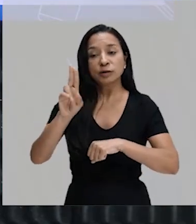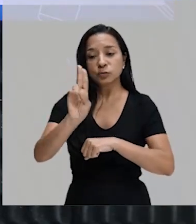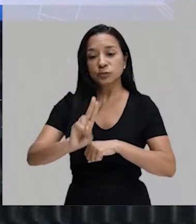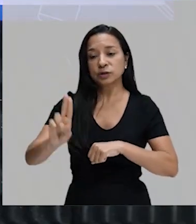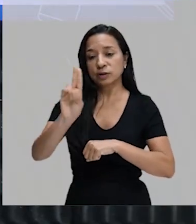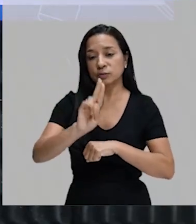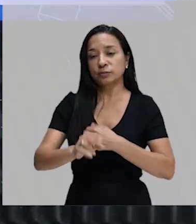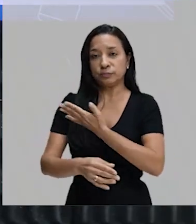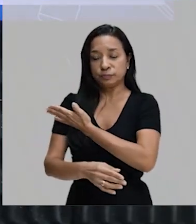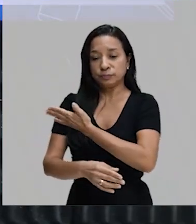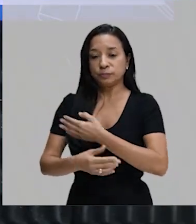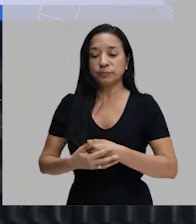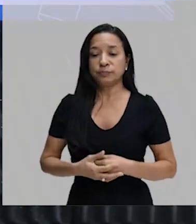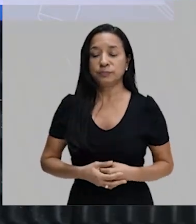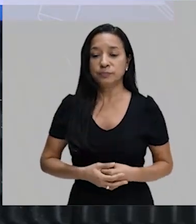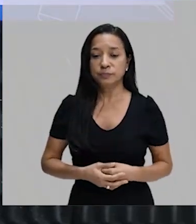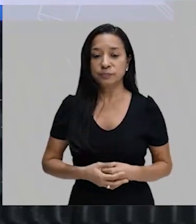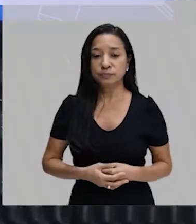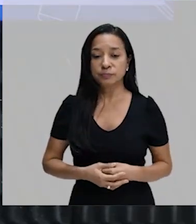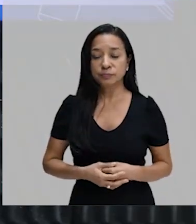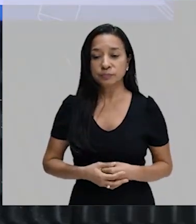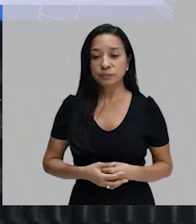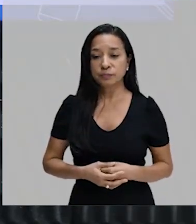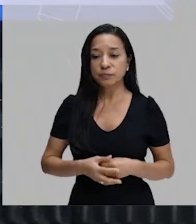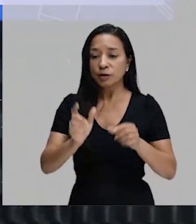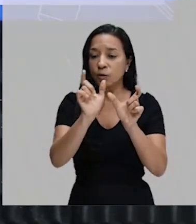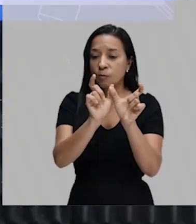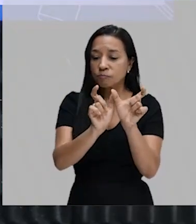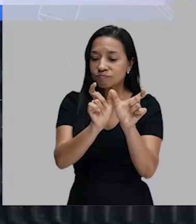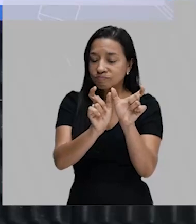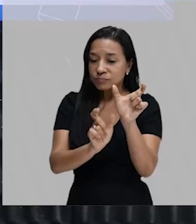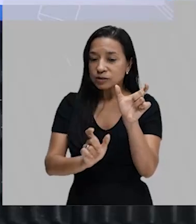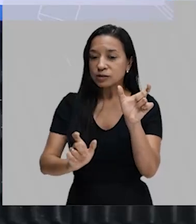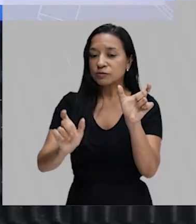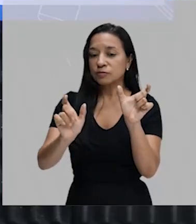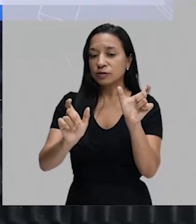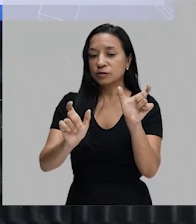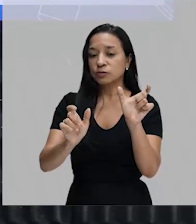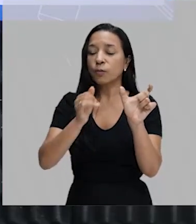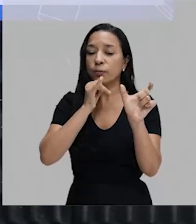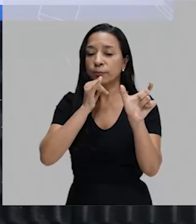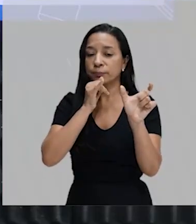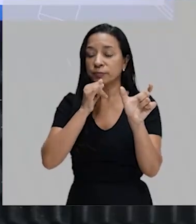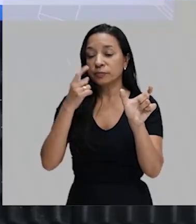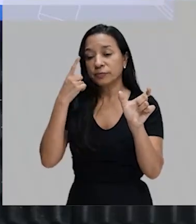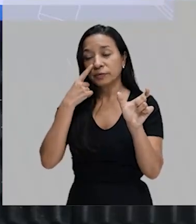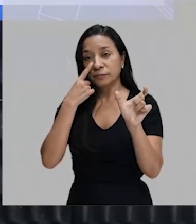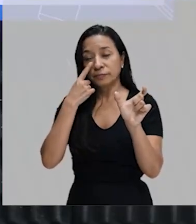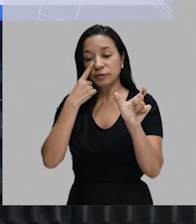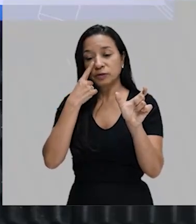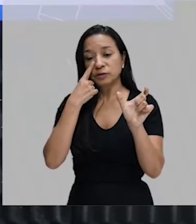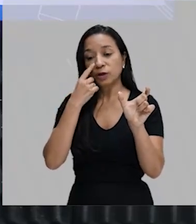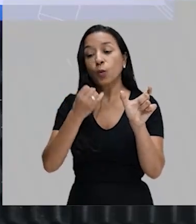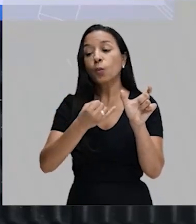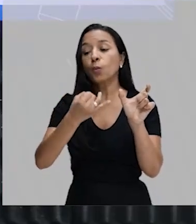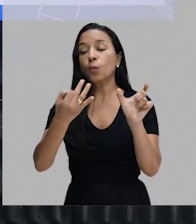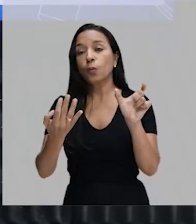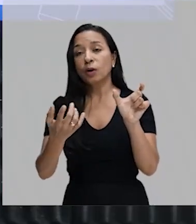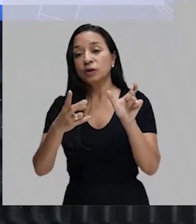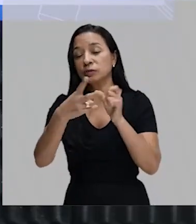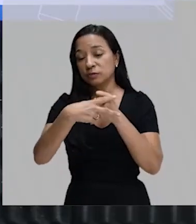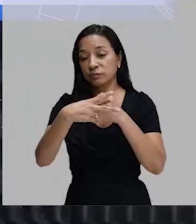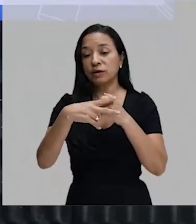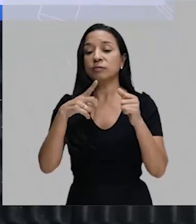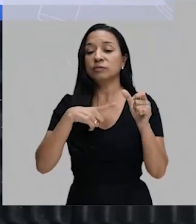ser, estar e tener, que são derivados de tener. Ó, olha só, quantos verbos tener tem